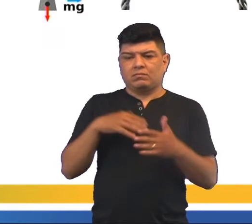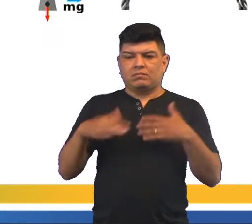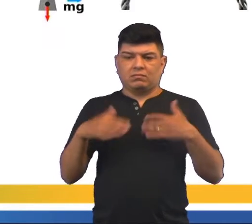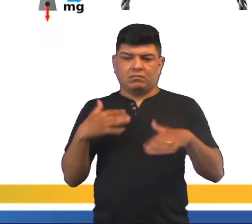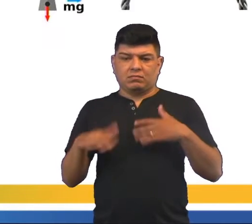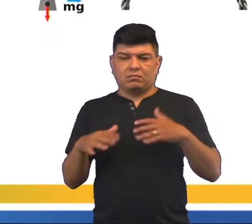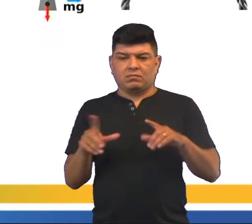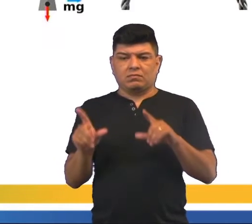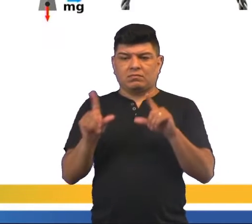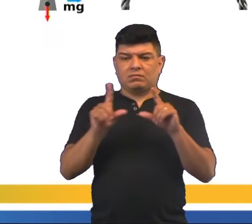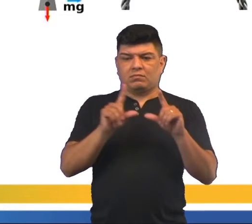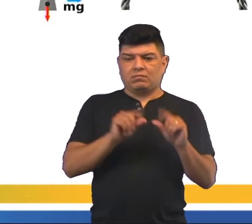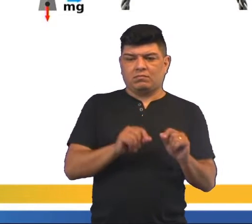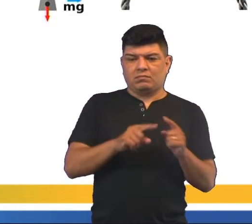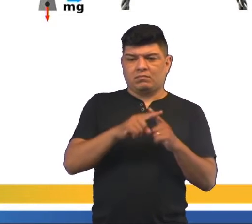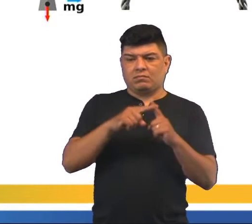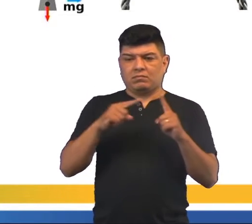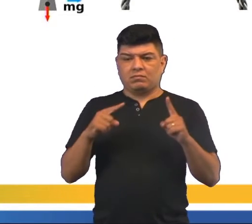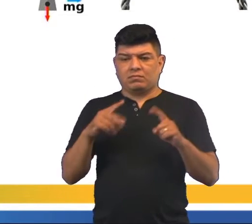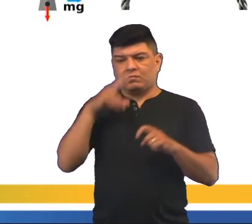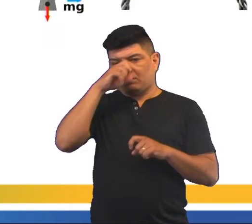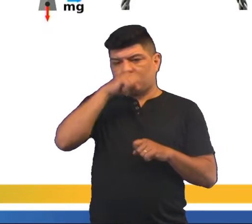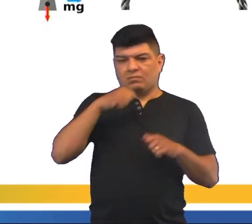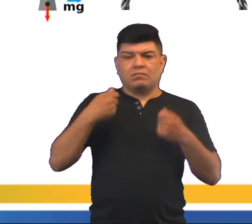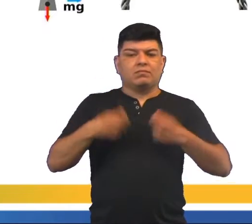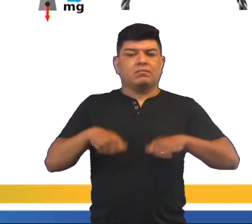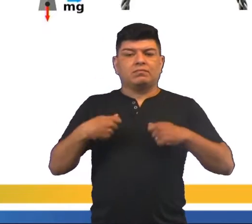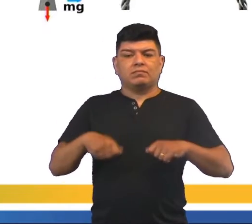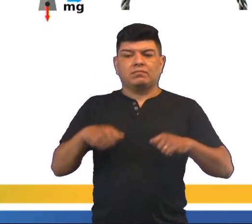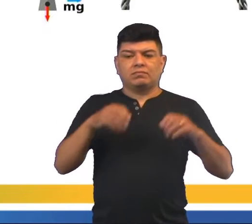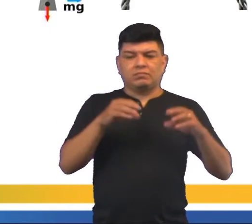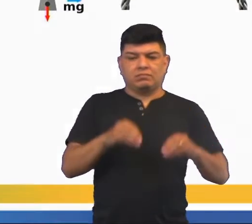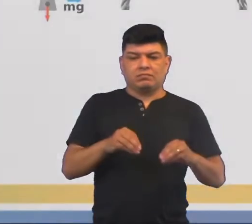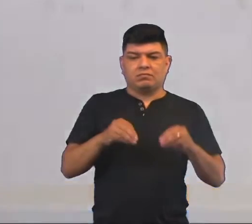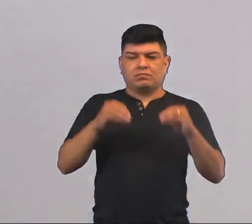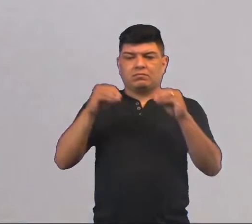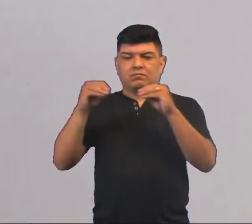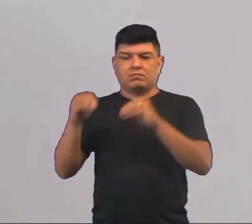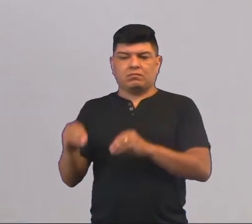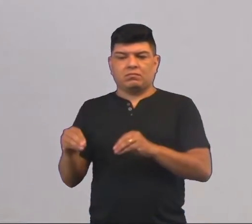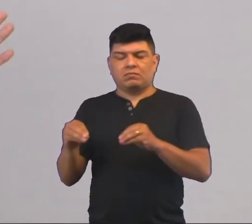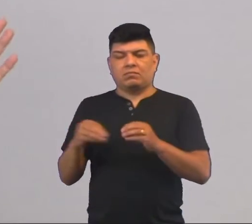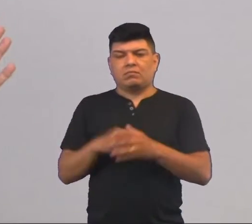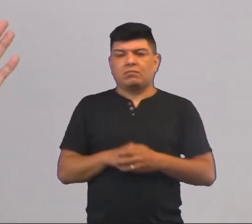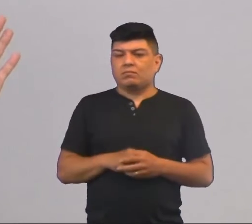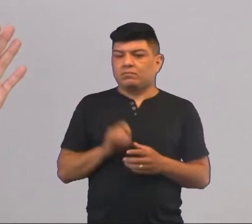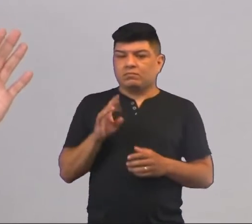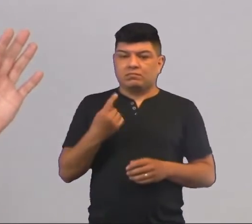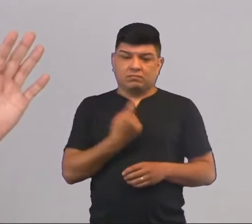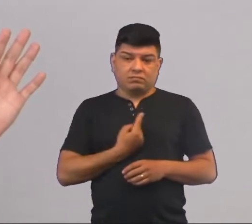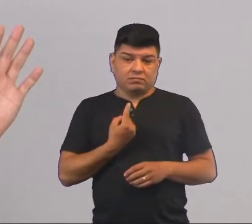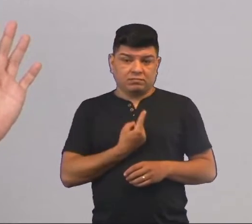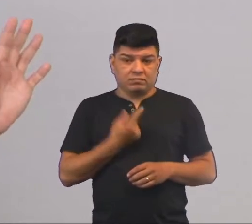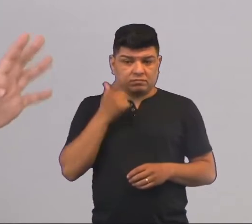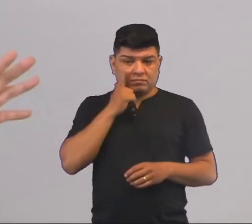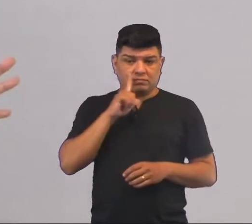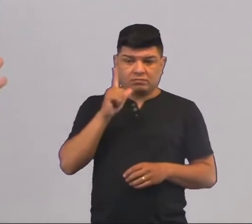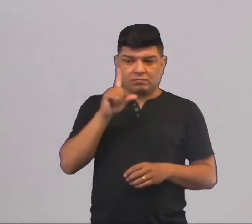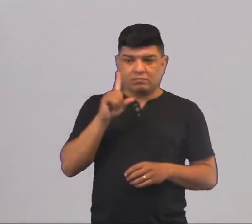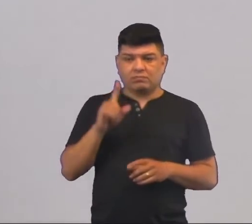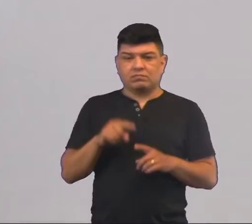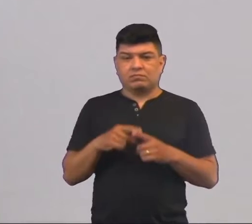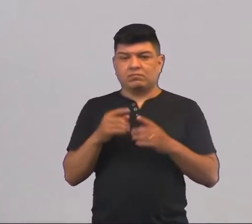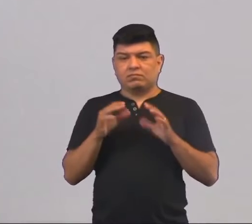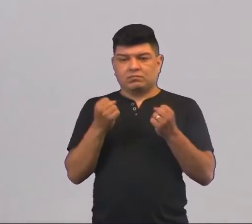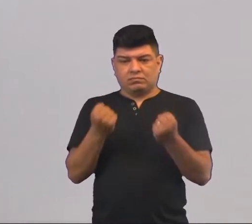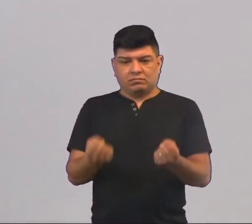móvel vai diminuir pela metade a força necessária para levantar um objeto ou seja talvez sozinho você não conseguir você